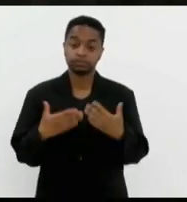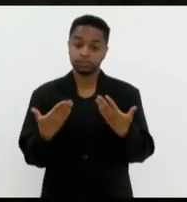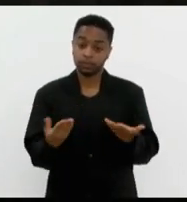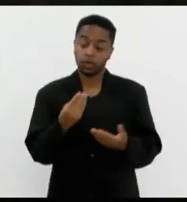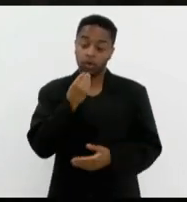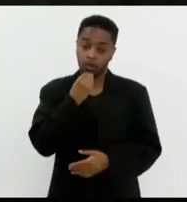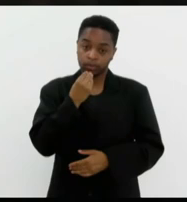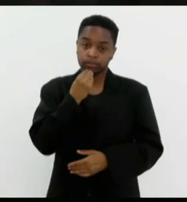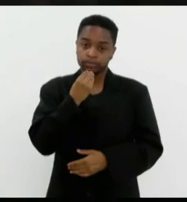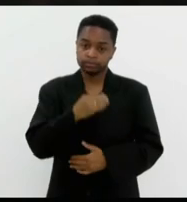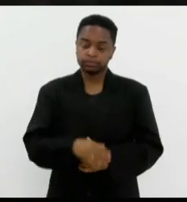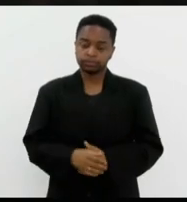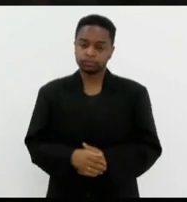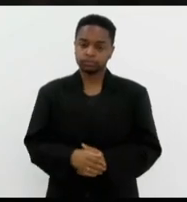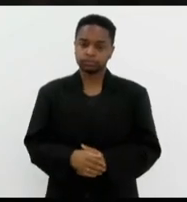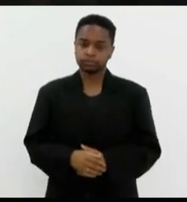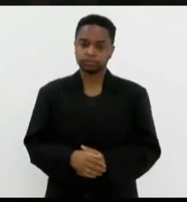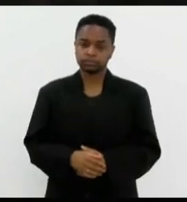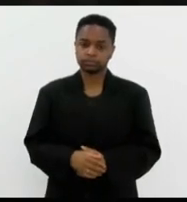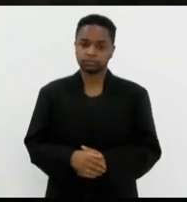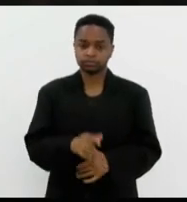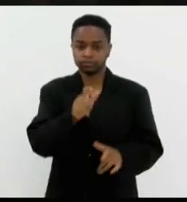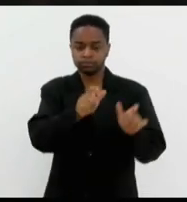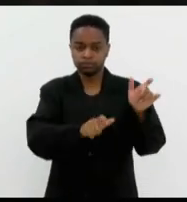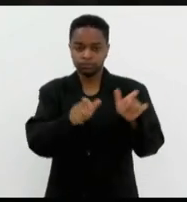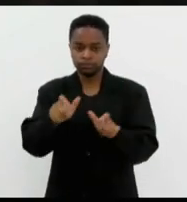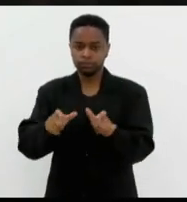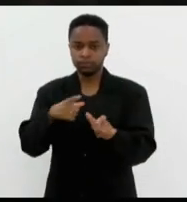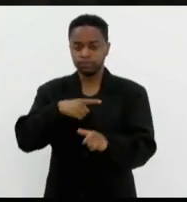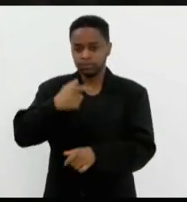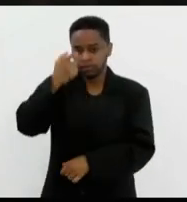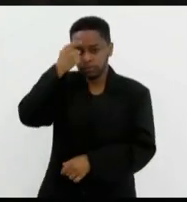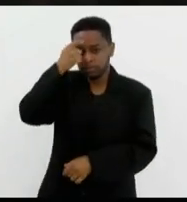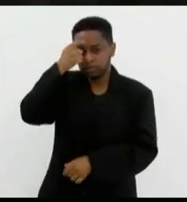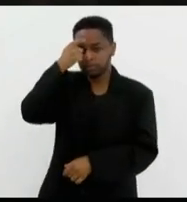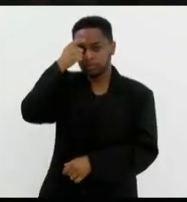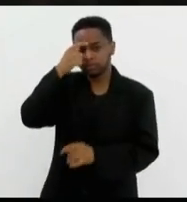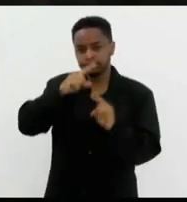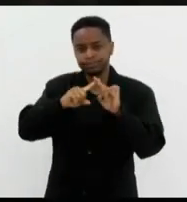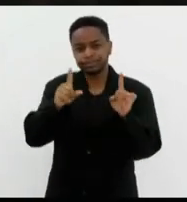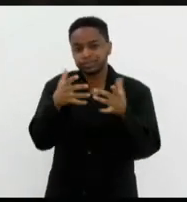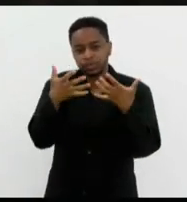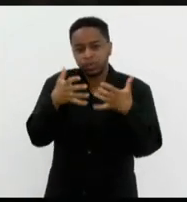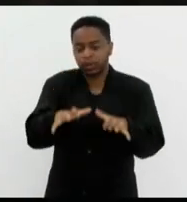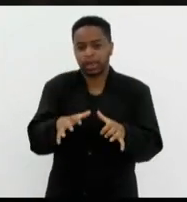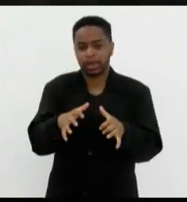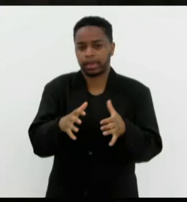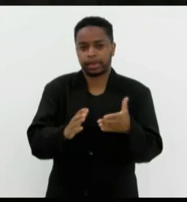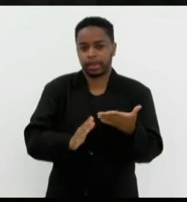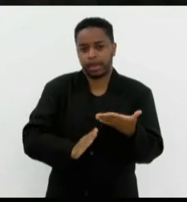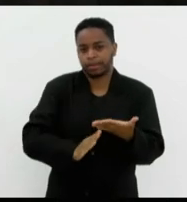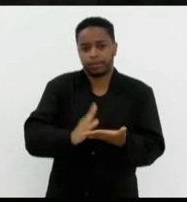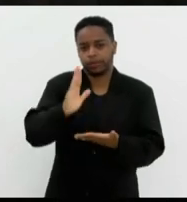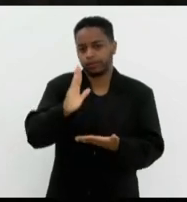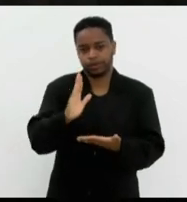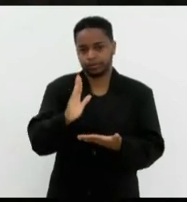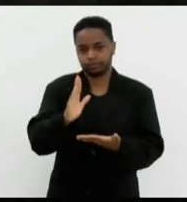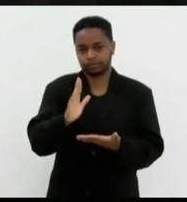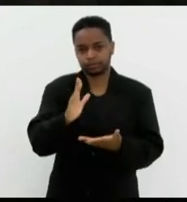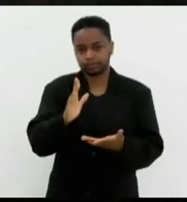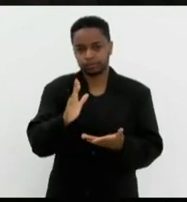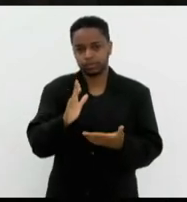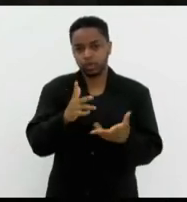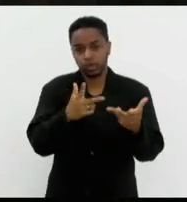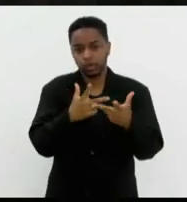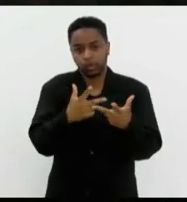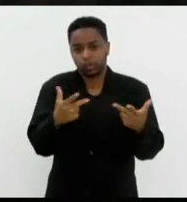Evidentemente que ninguém em sã consciência vai querer aprovar a atrocidade que